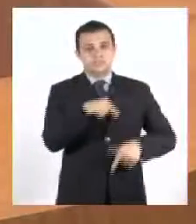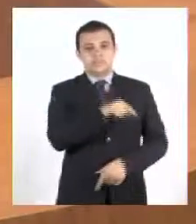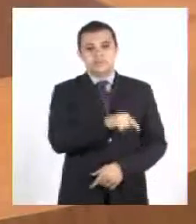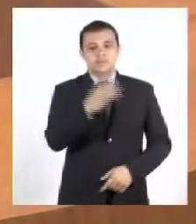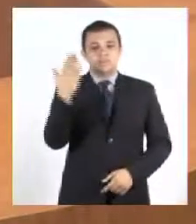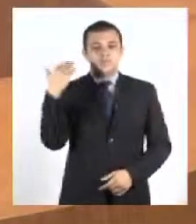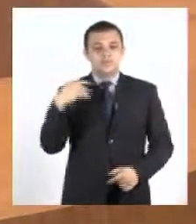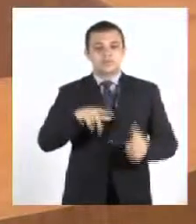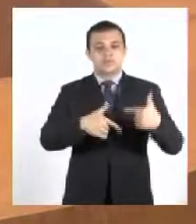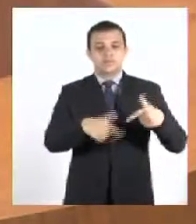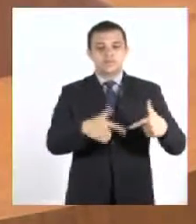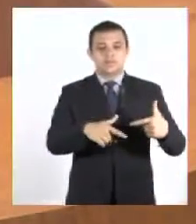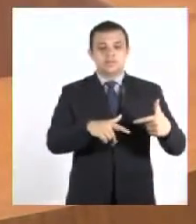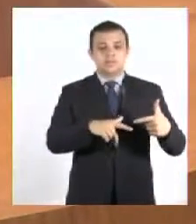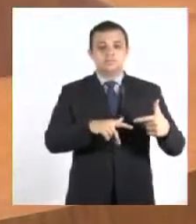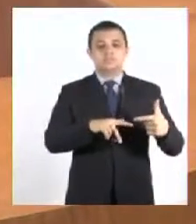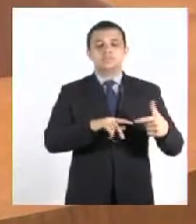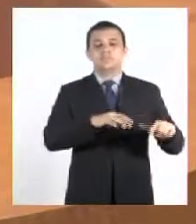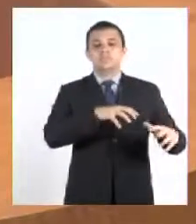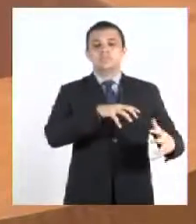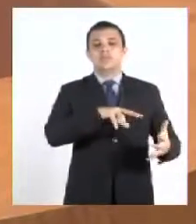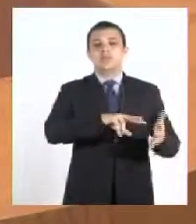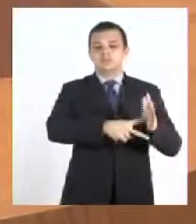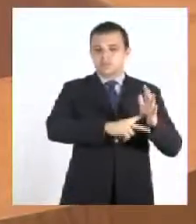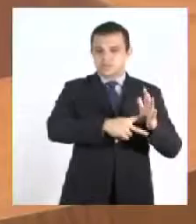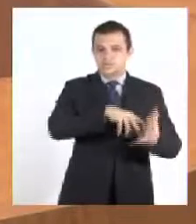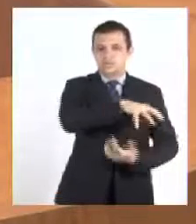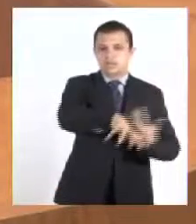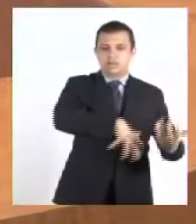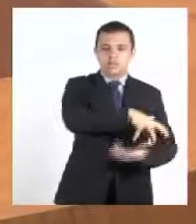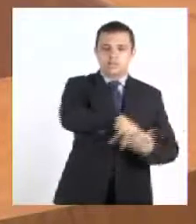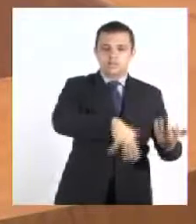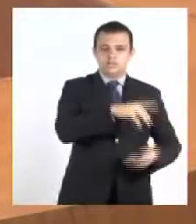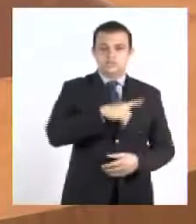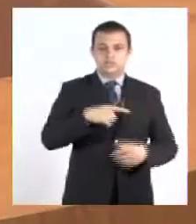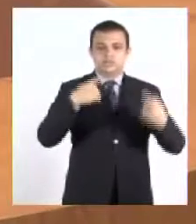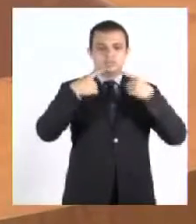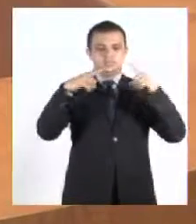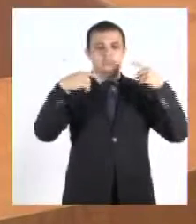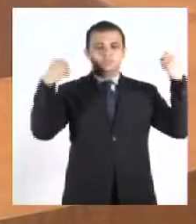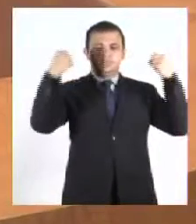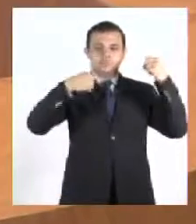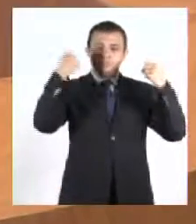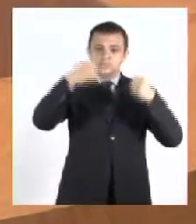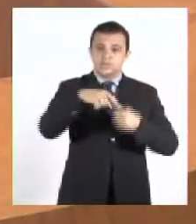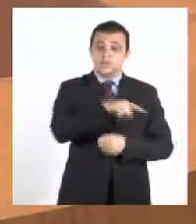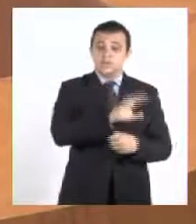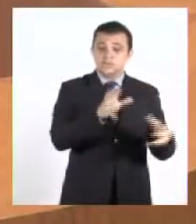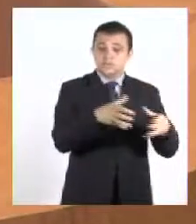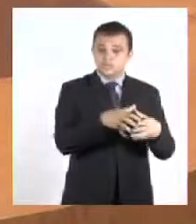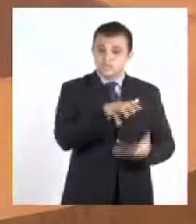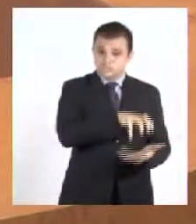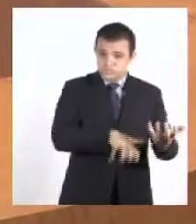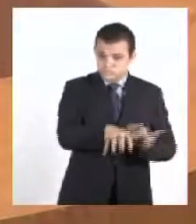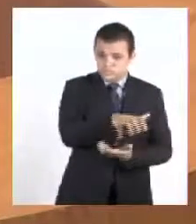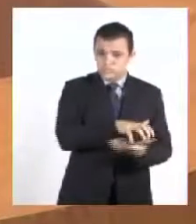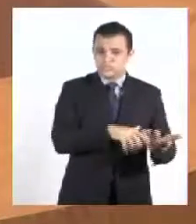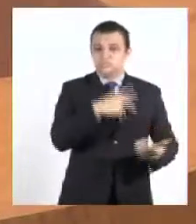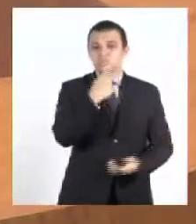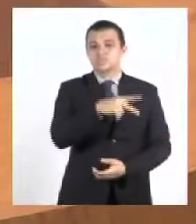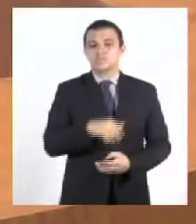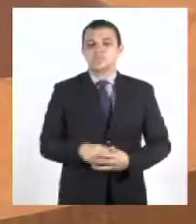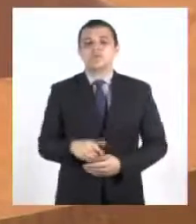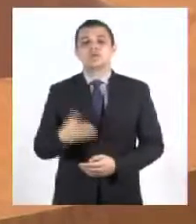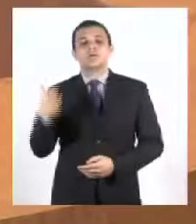participaram de greve ou movimentos reivindicatórios realizados pelo sindicato de sua categoria,